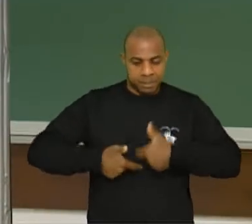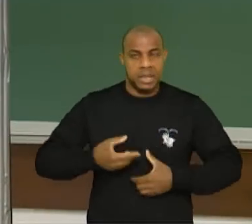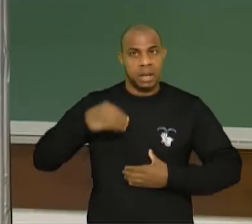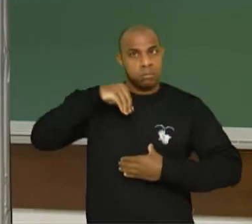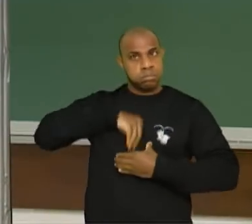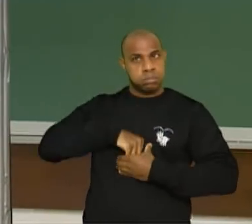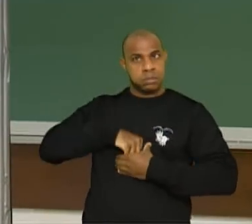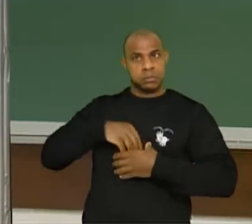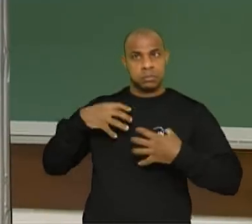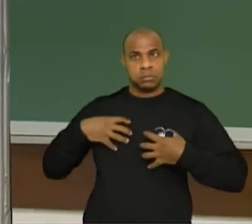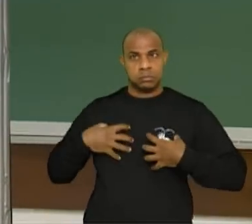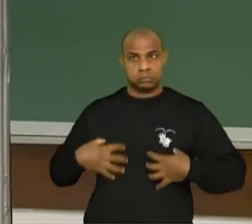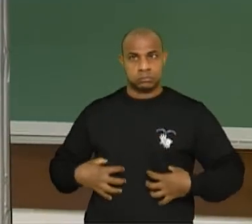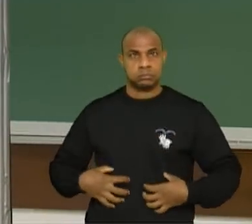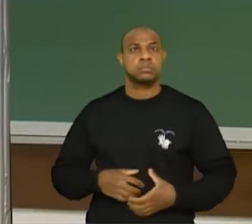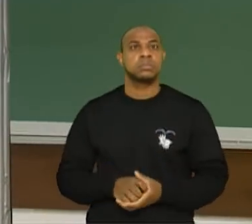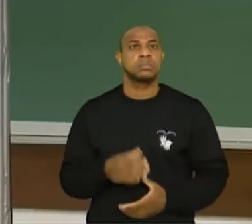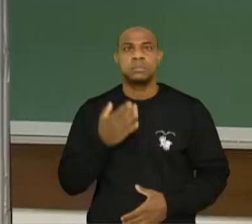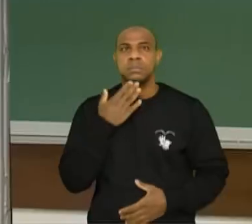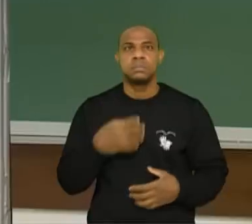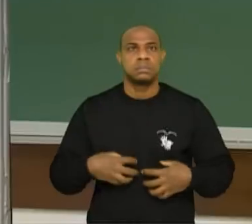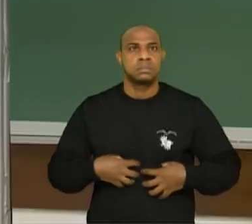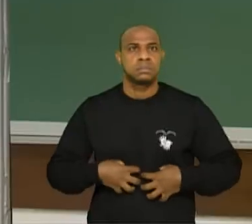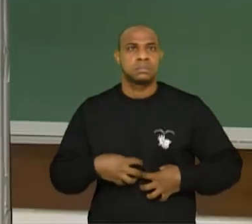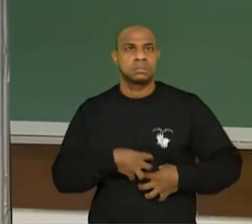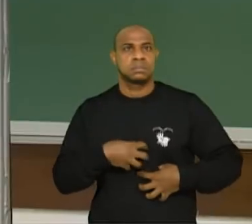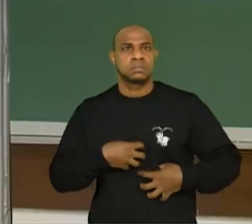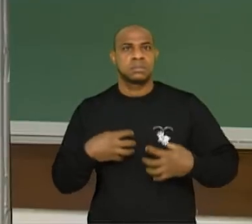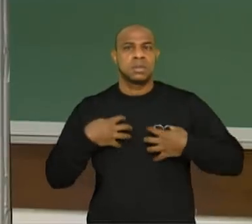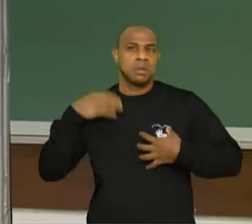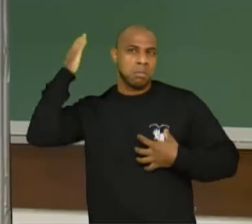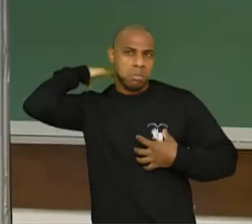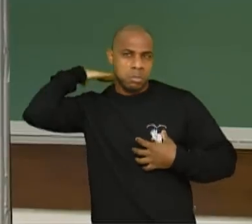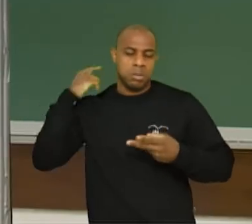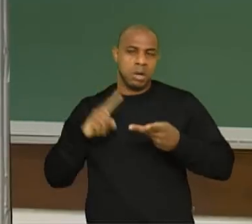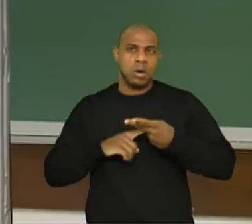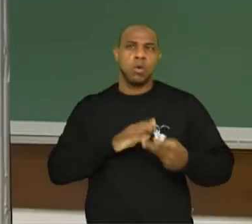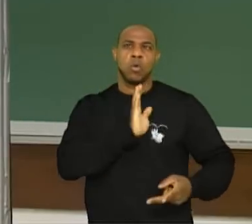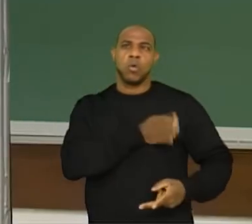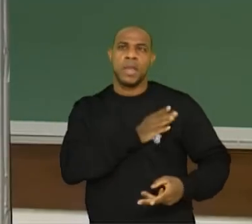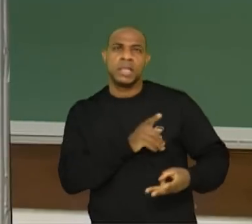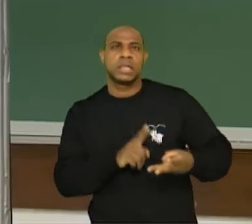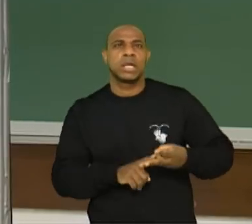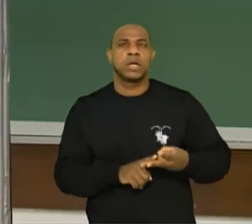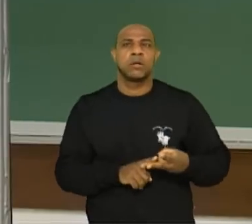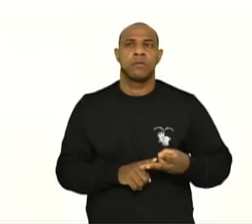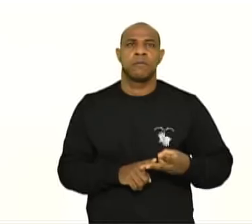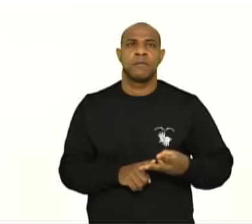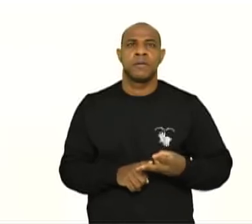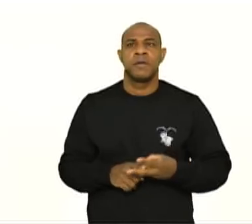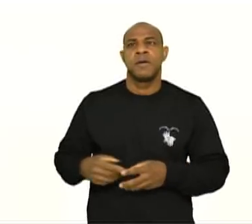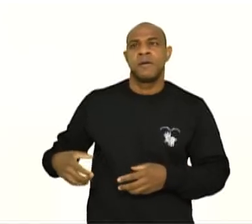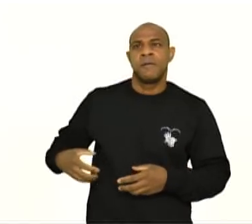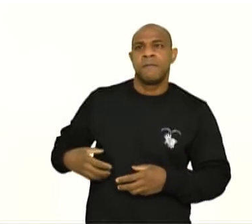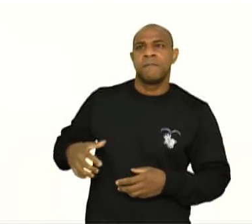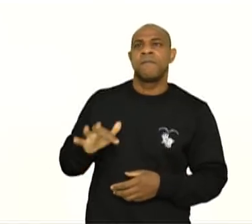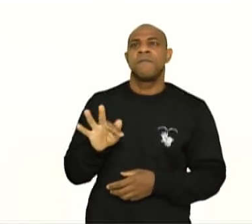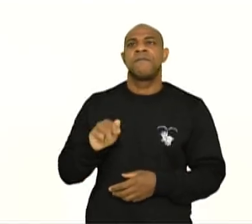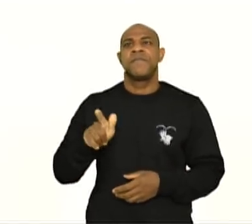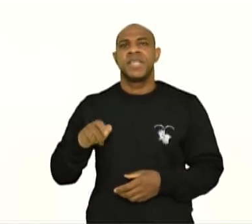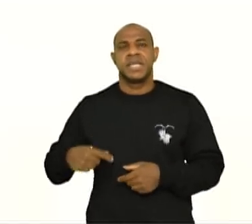desse organismo, tá? Então, por exemplo, aqui o encéfalo, né, pulmão, coração, fígado, enfim, conjunto